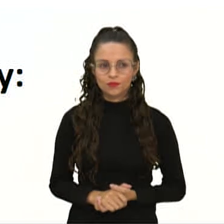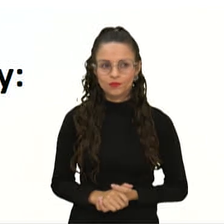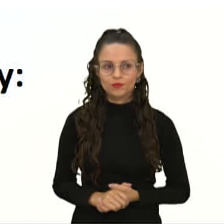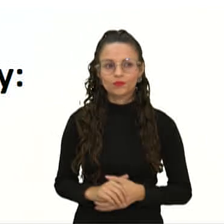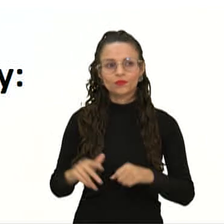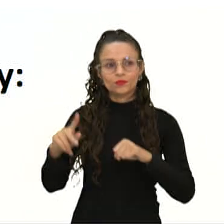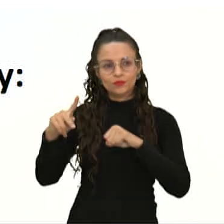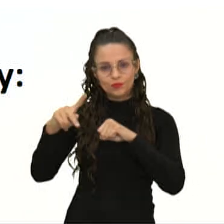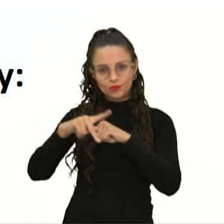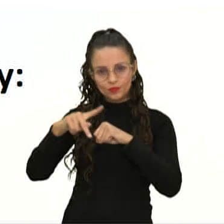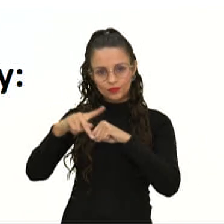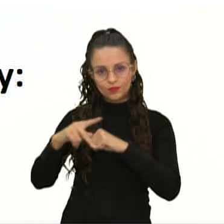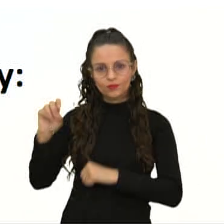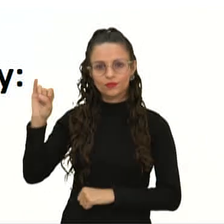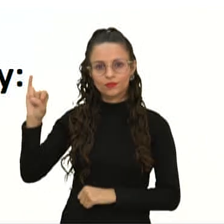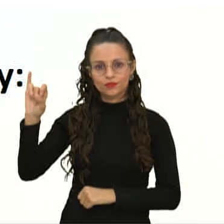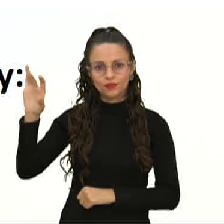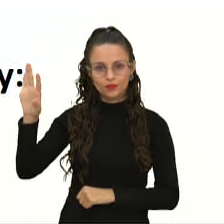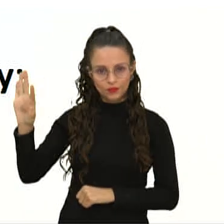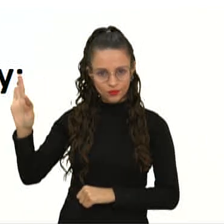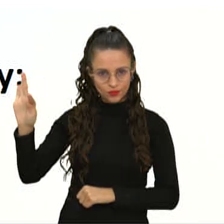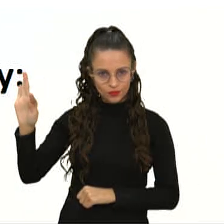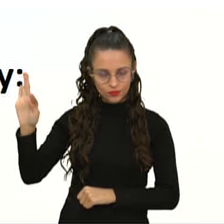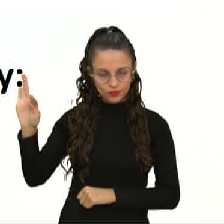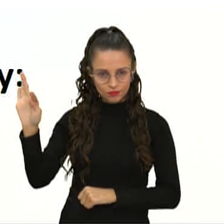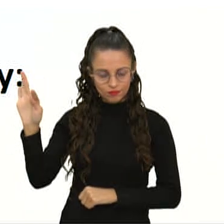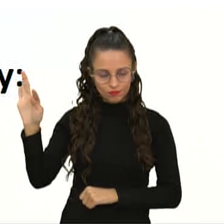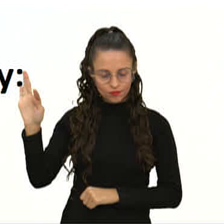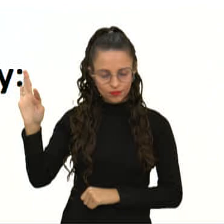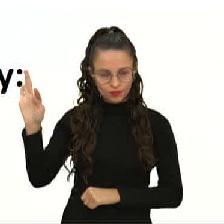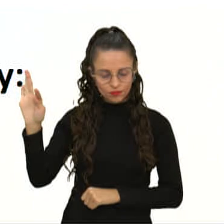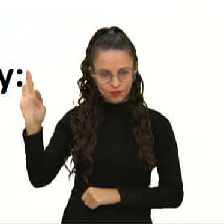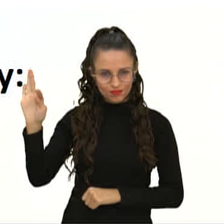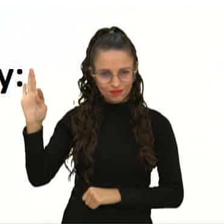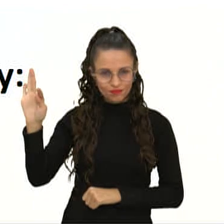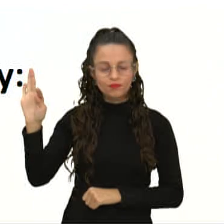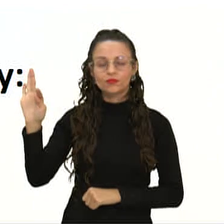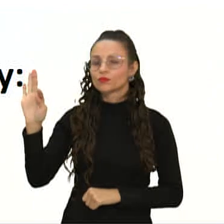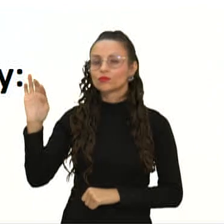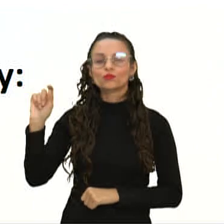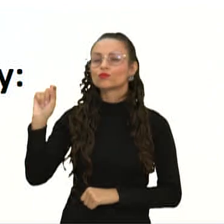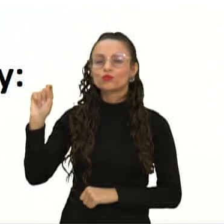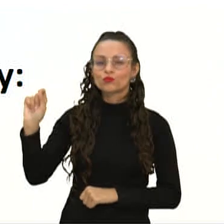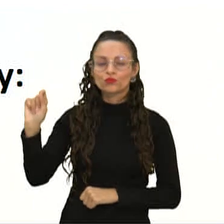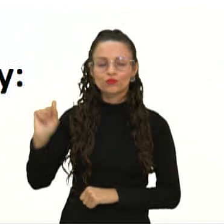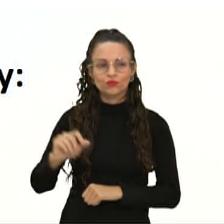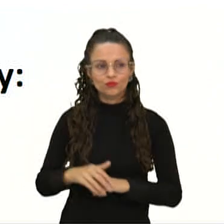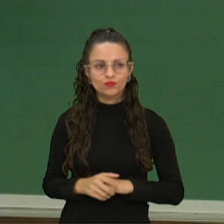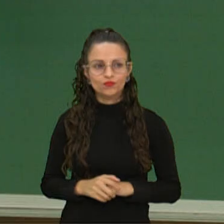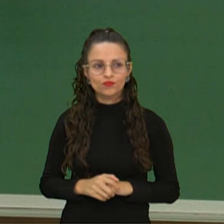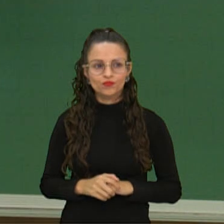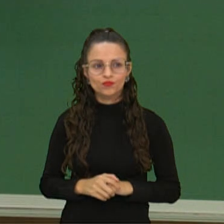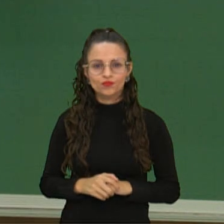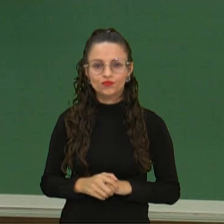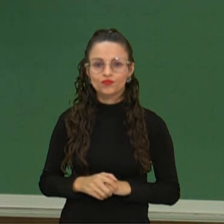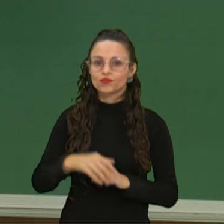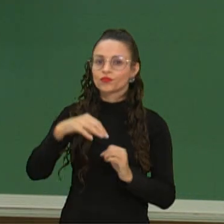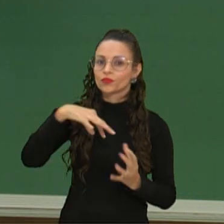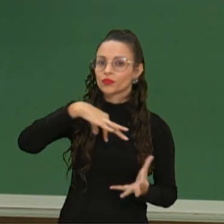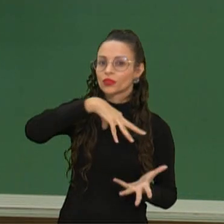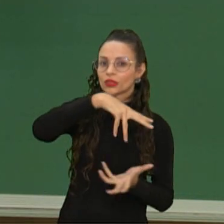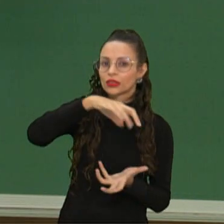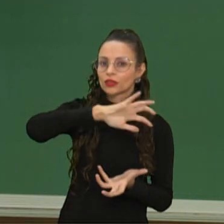que aparece aqui na terceira linha da nossa parte do texto, ele se refere ao quê? À atmosfera ou à